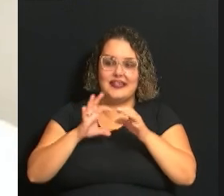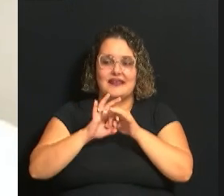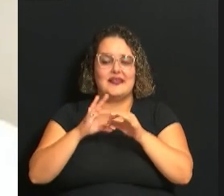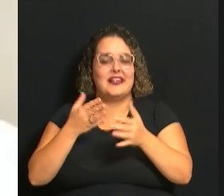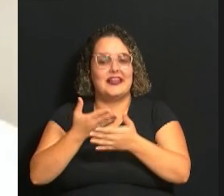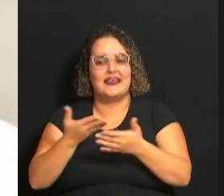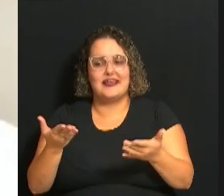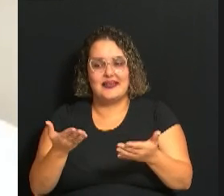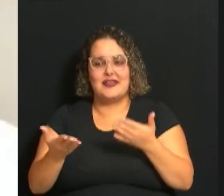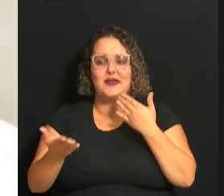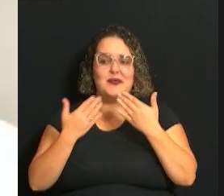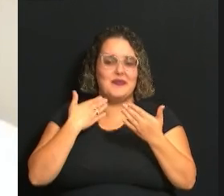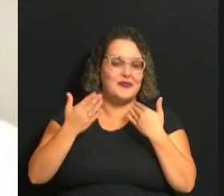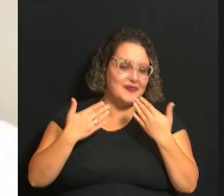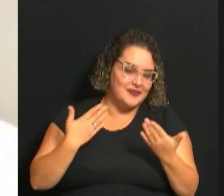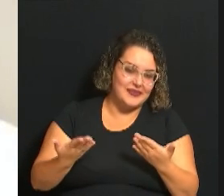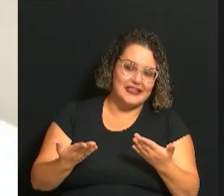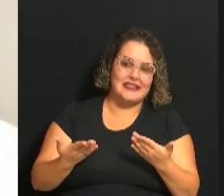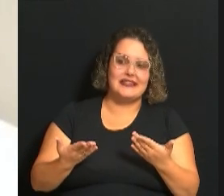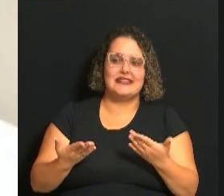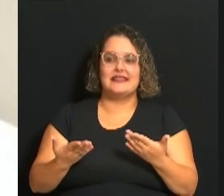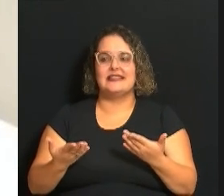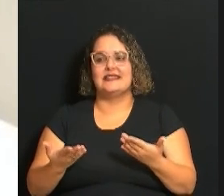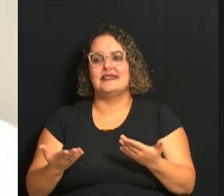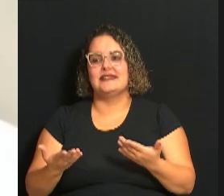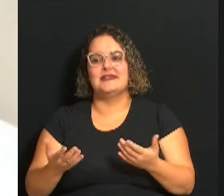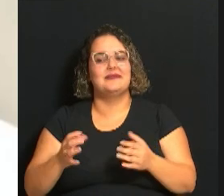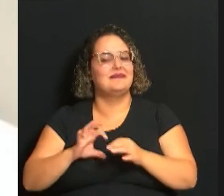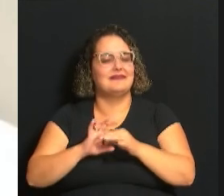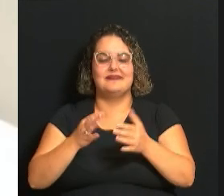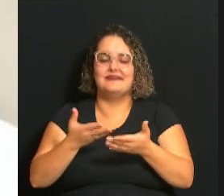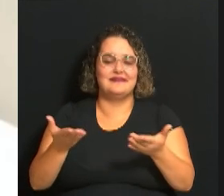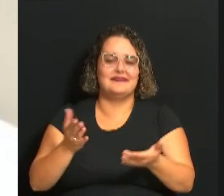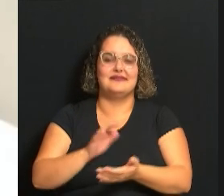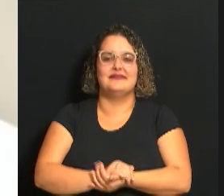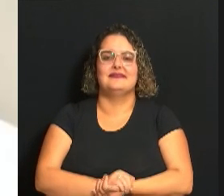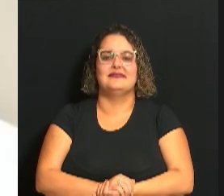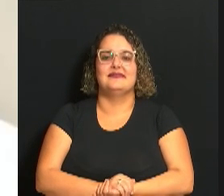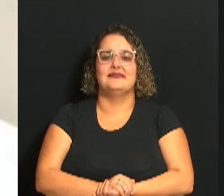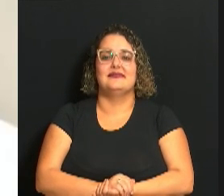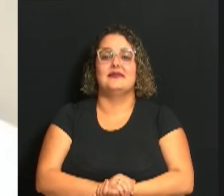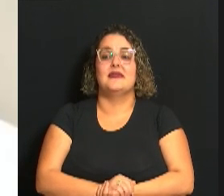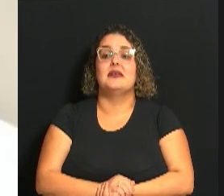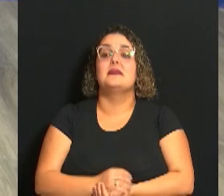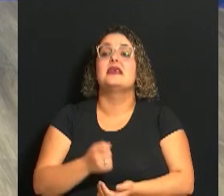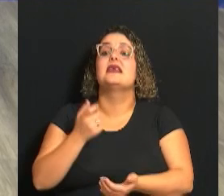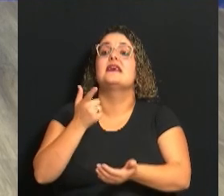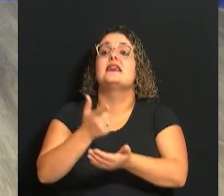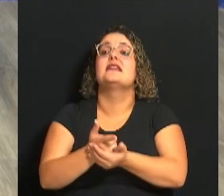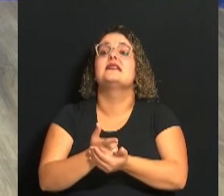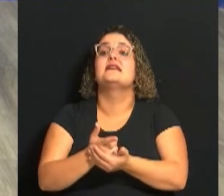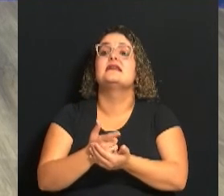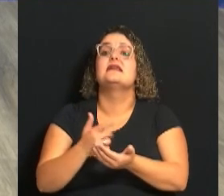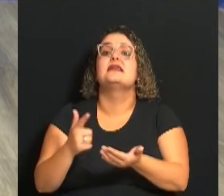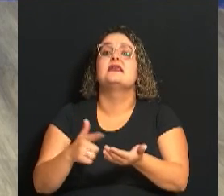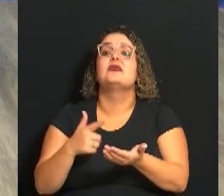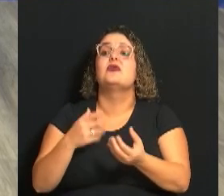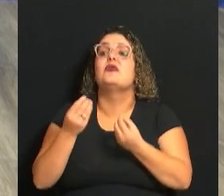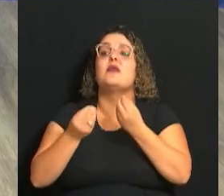para a gente poder, né, bater papo, enfim, tô por aqui. E para quem quiser adquirir o livro, como fazer?